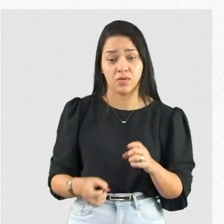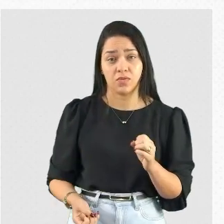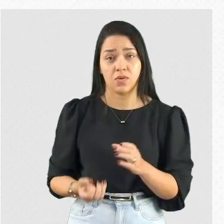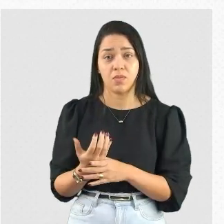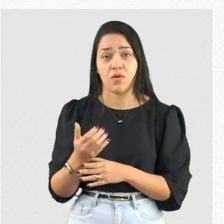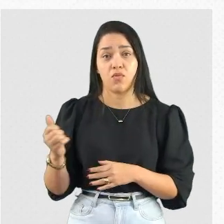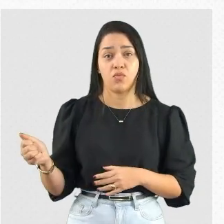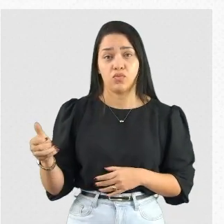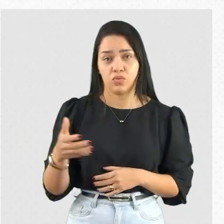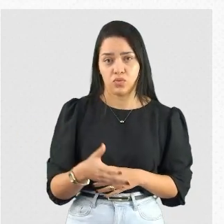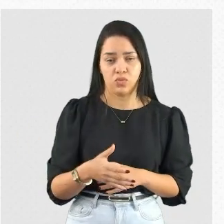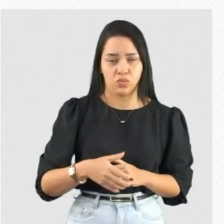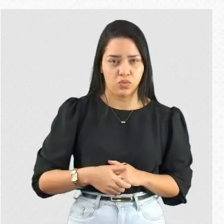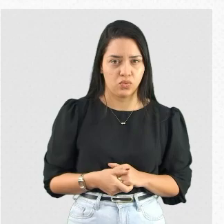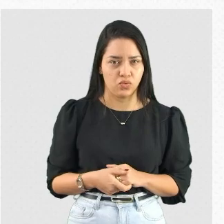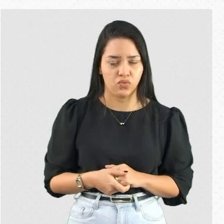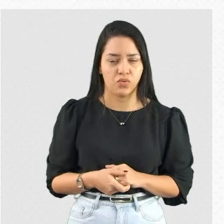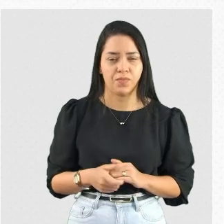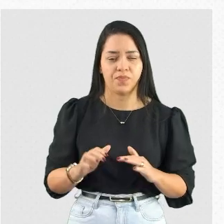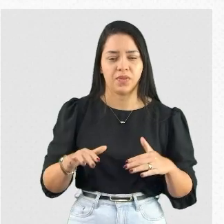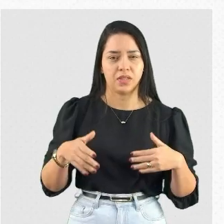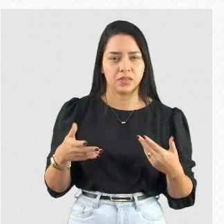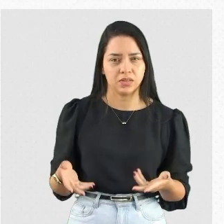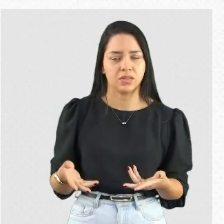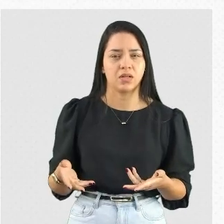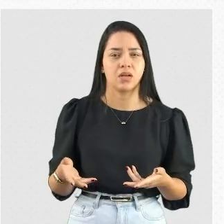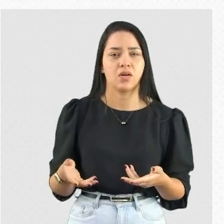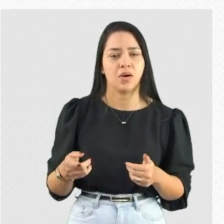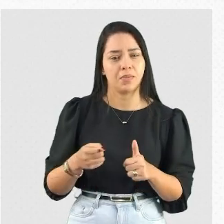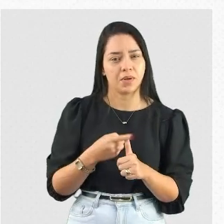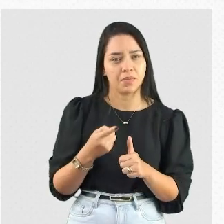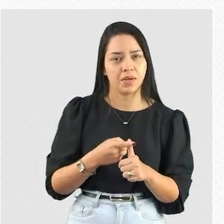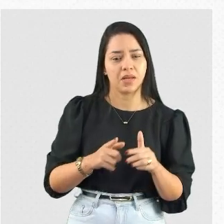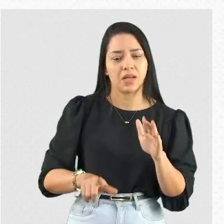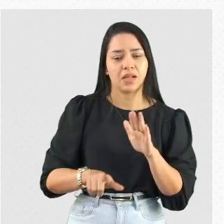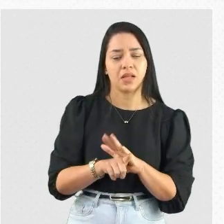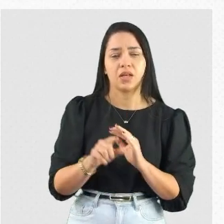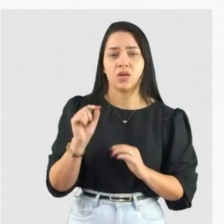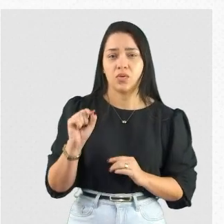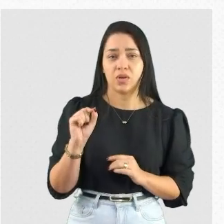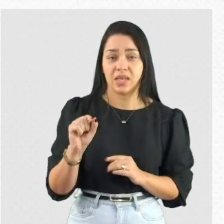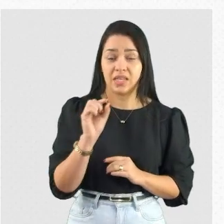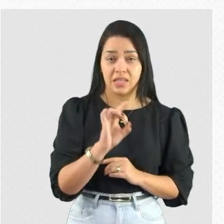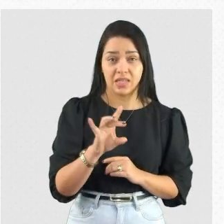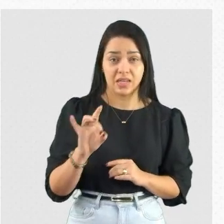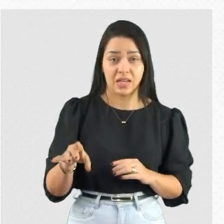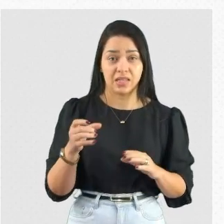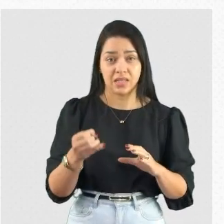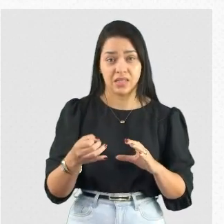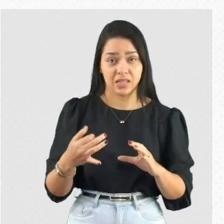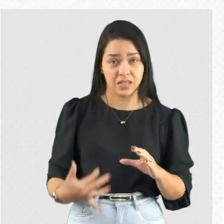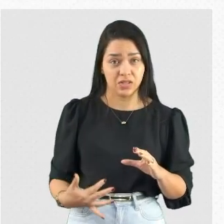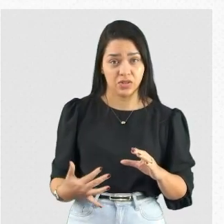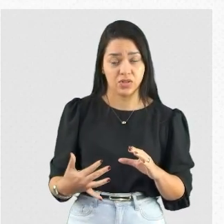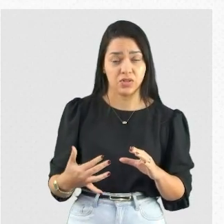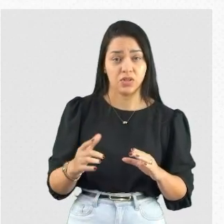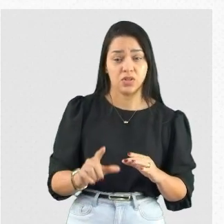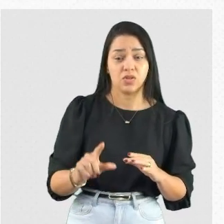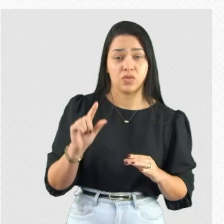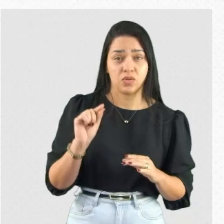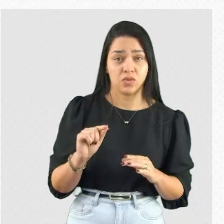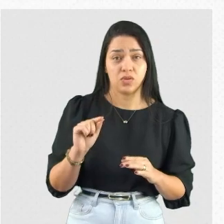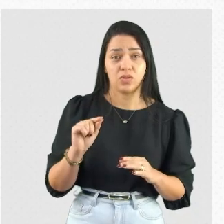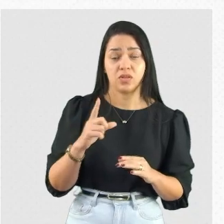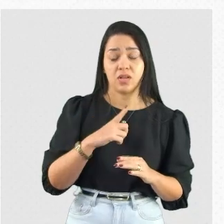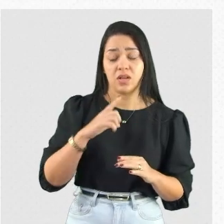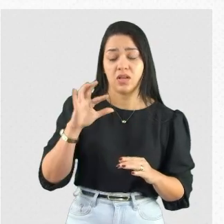um novo indivíduo, tá? Então, a primeira lei de Mendel diz o quê? Que cada característica de um indivíduo é determinada por um par de